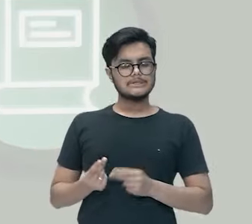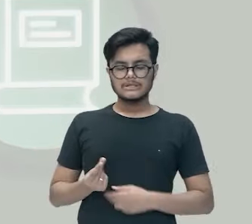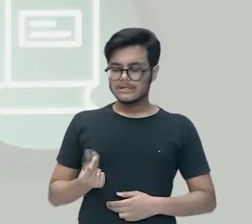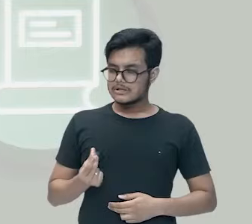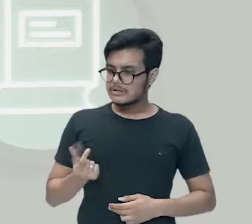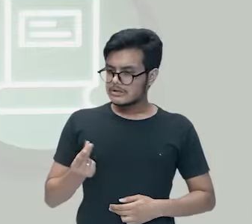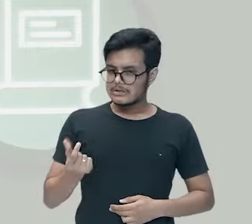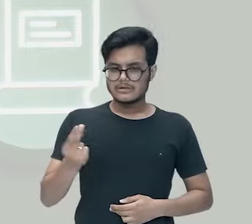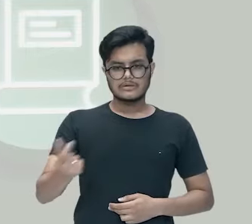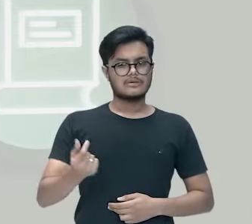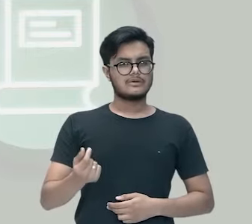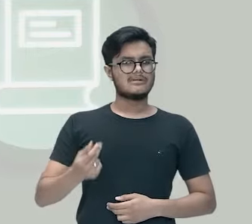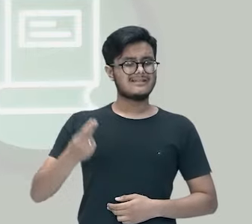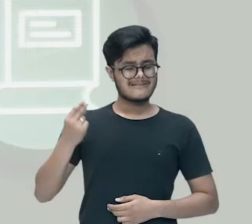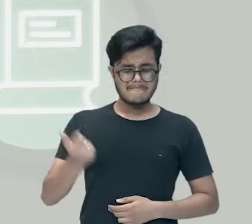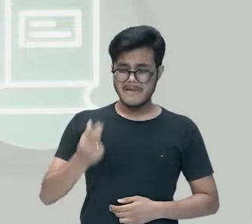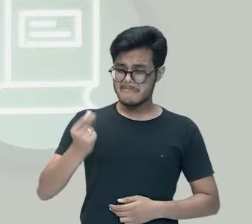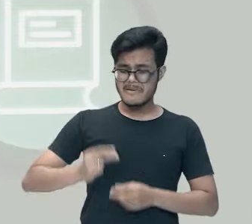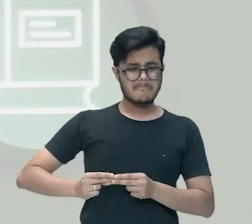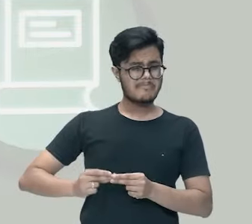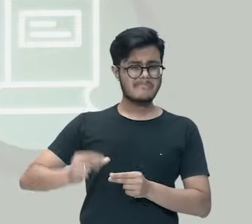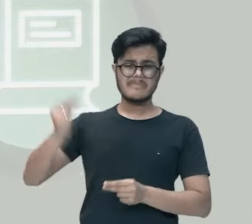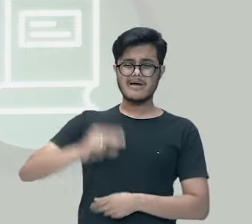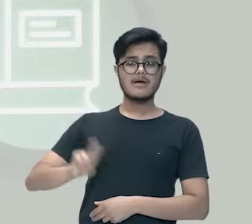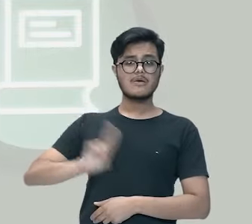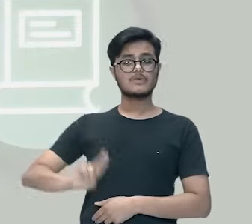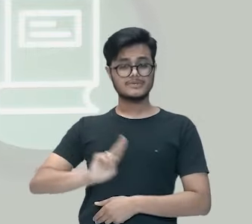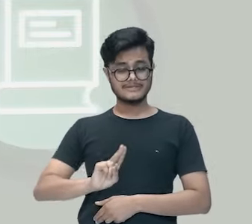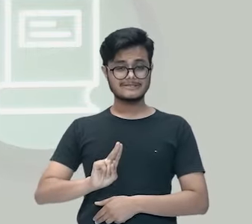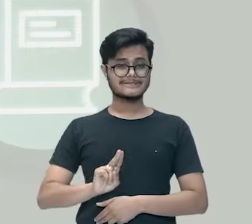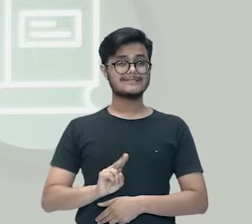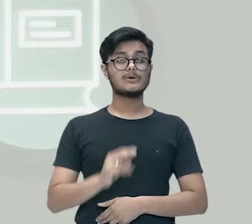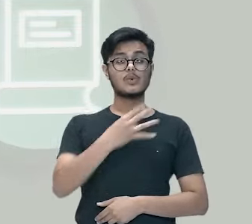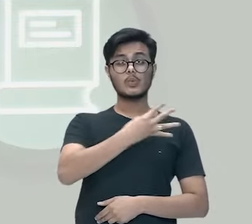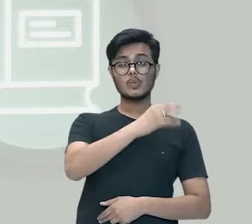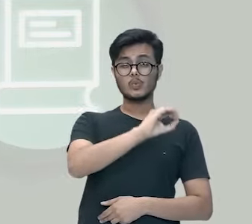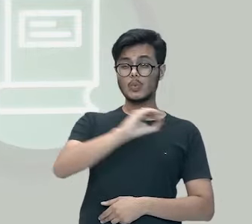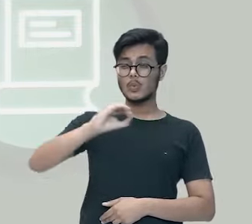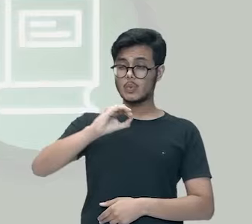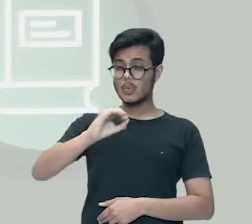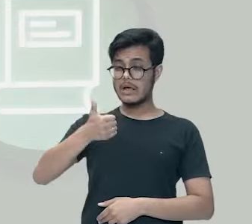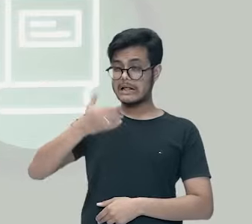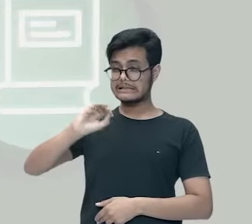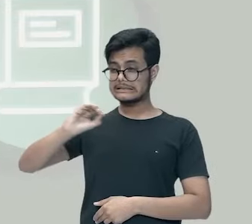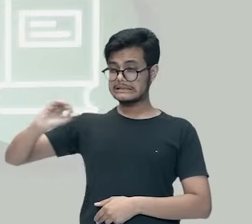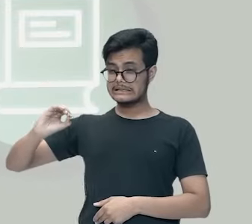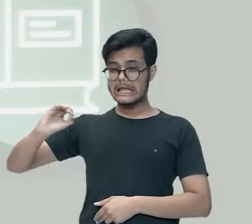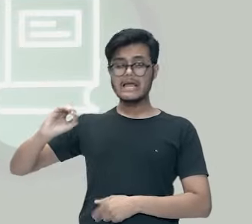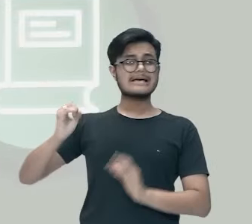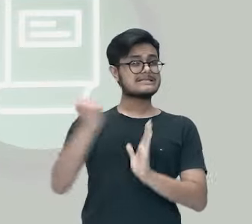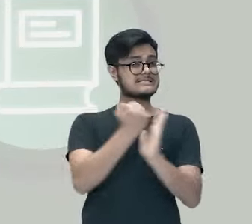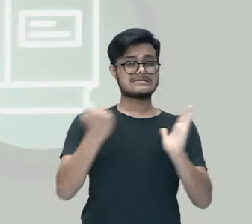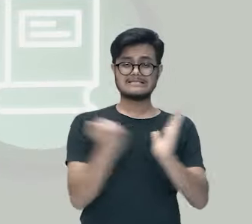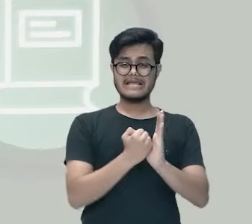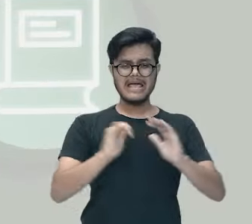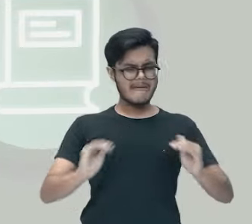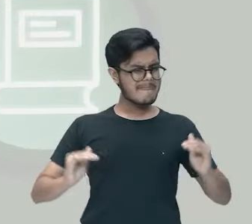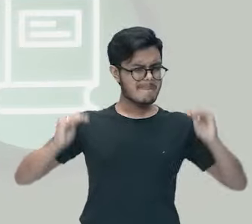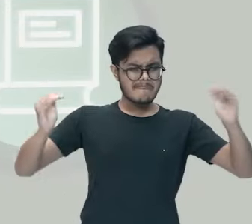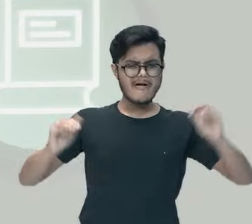levou, né, na verdade, para esse petróleo que a gente utiliza hoje ser formado, tá? Então, são séculos aí